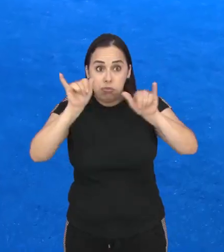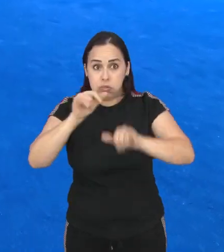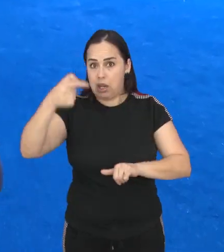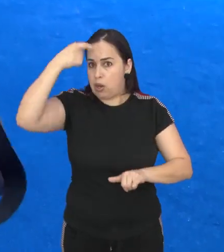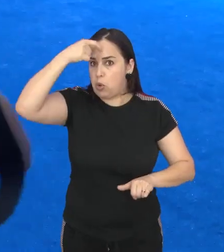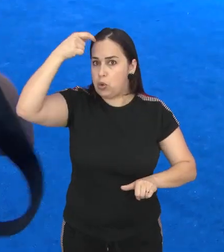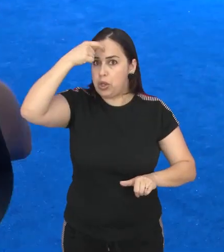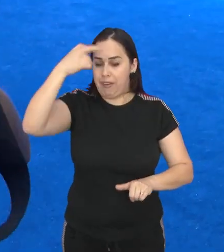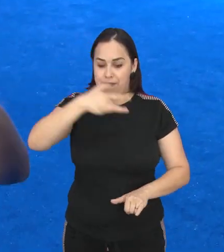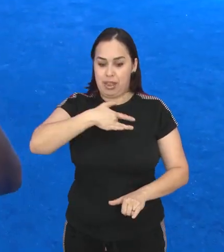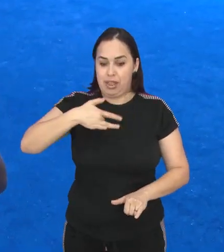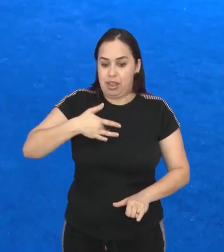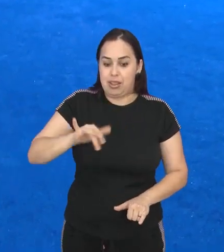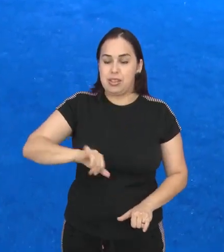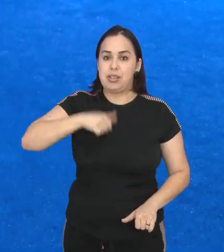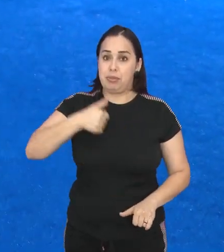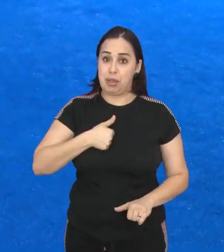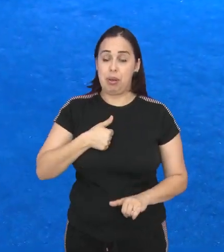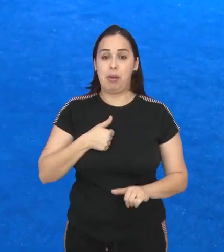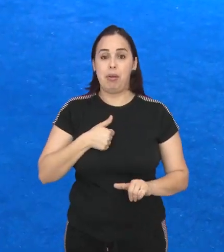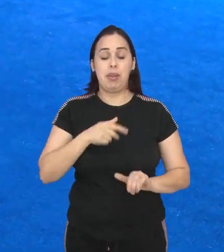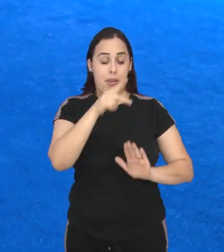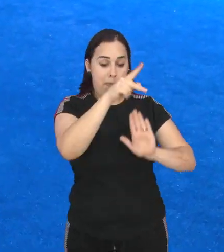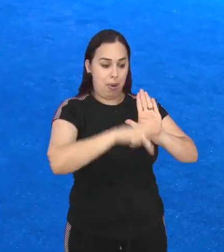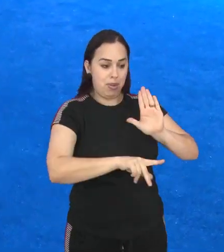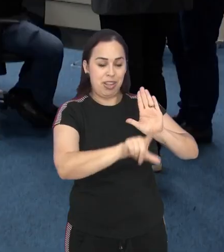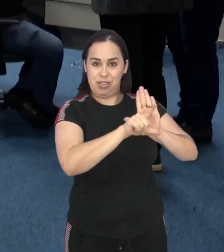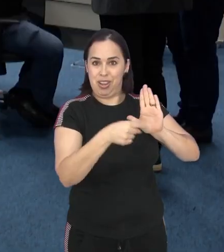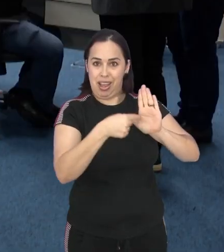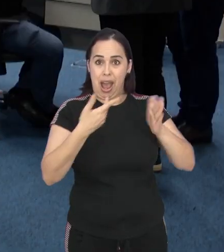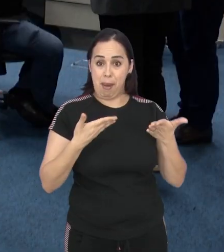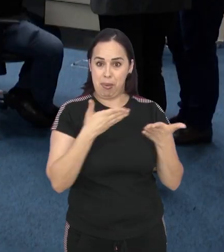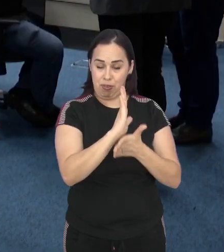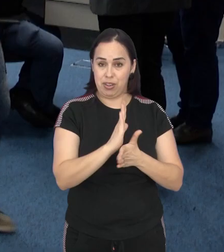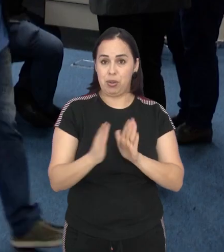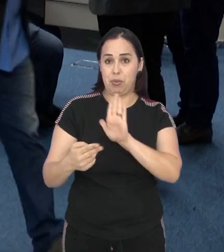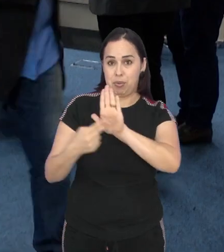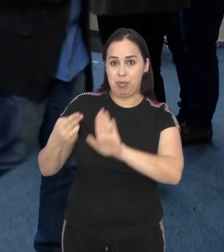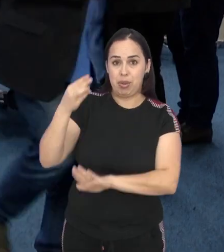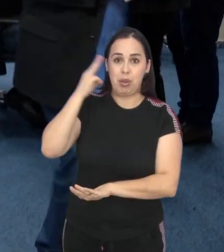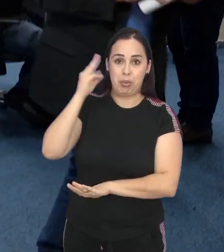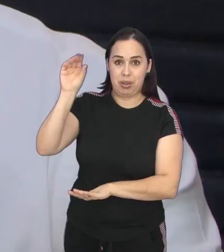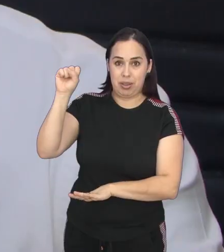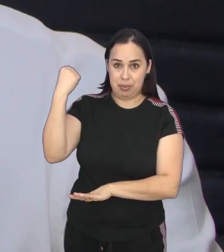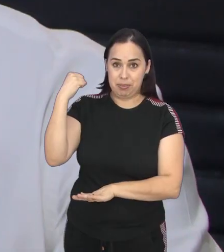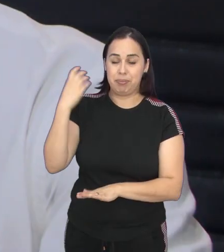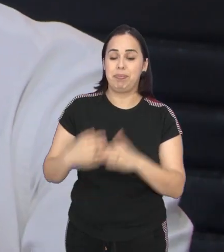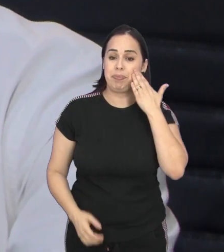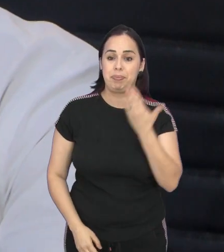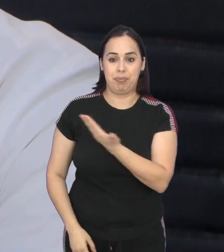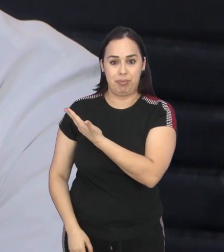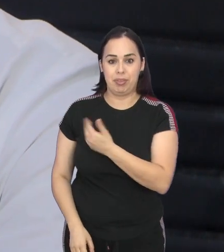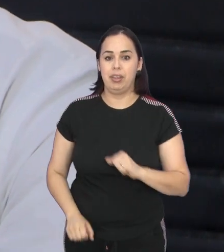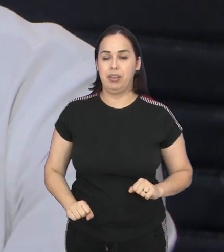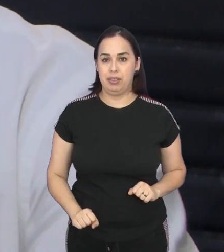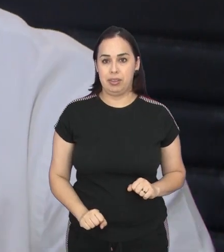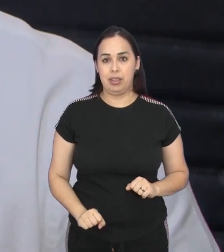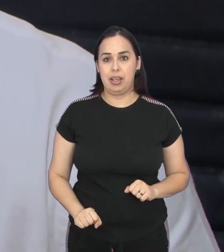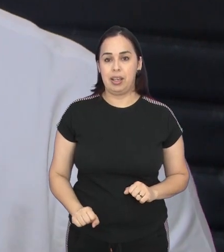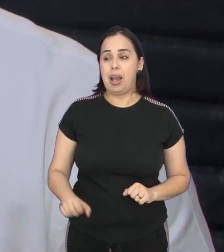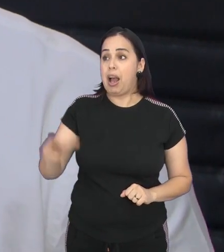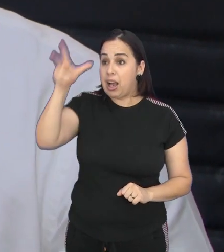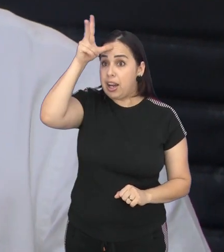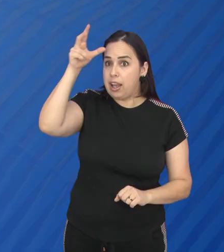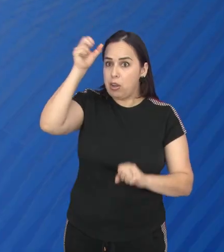para ampliar a conscientização sobre os hábitos saudáveis a câmara aprovou um projeto de lei apresentado pelo vereador